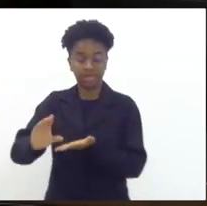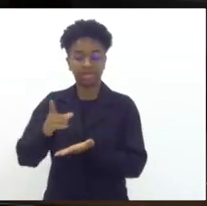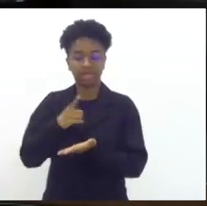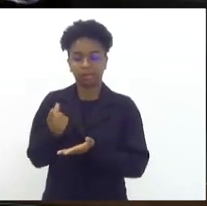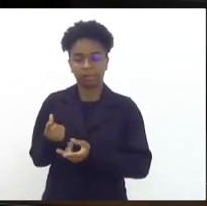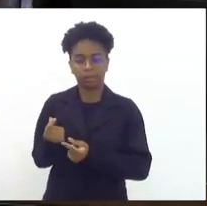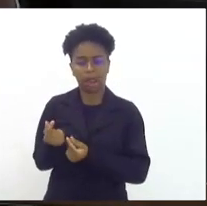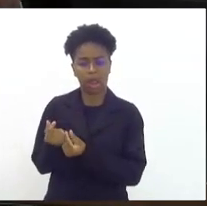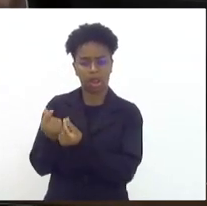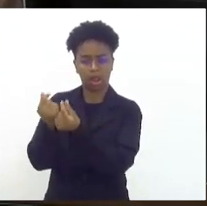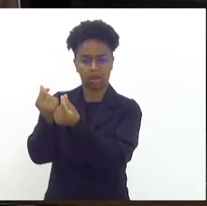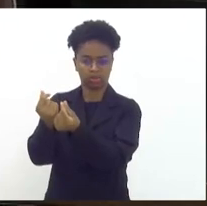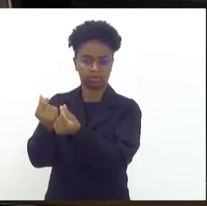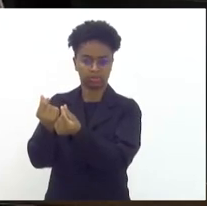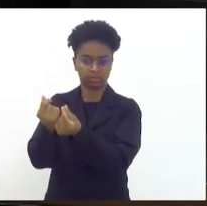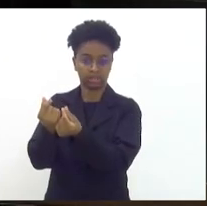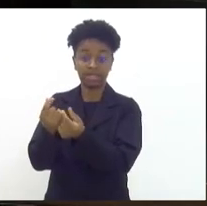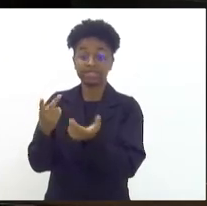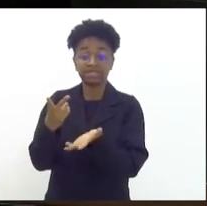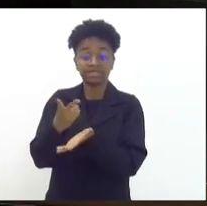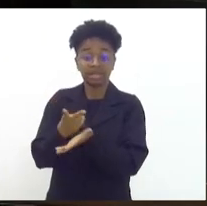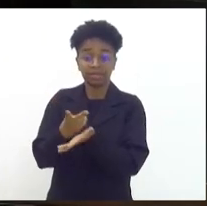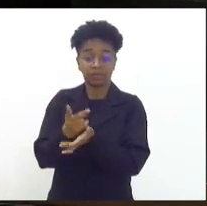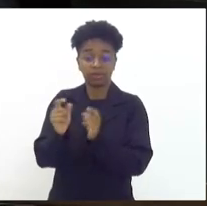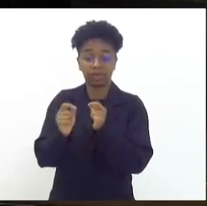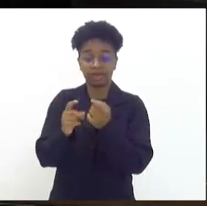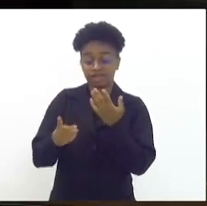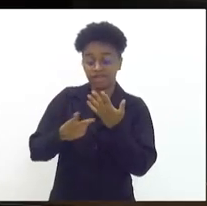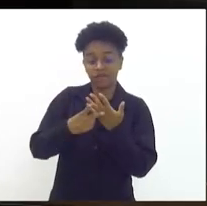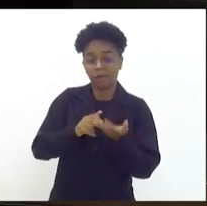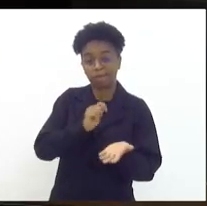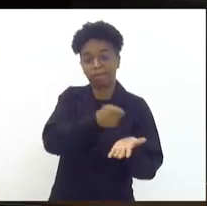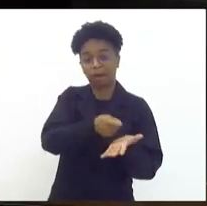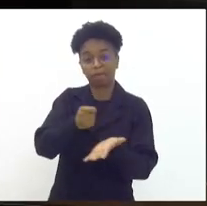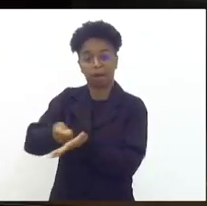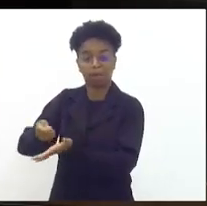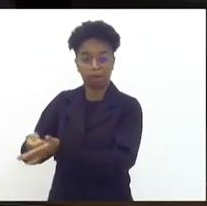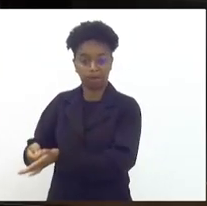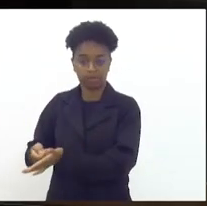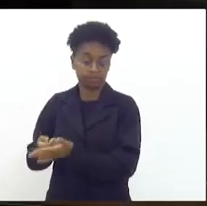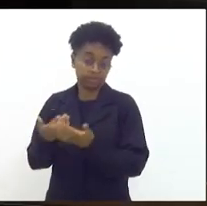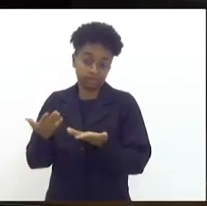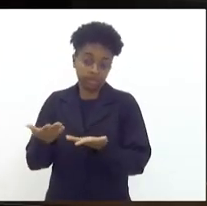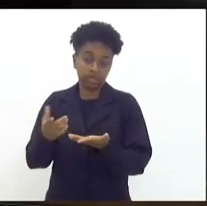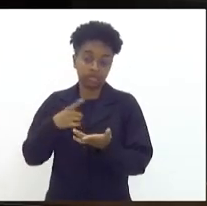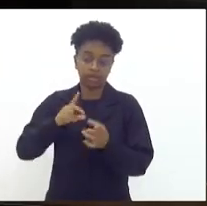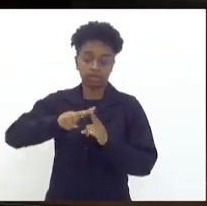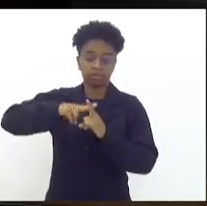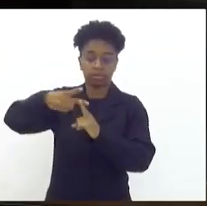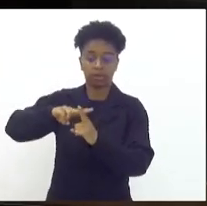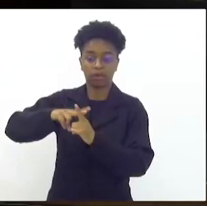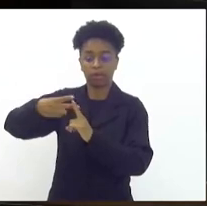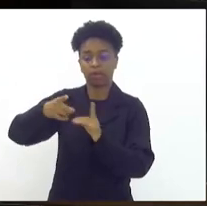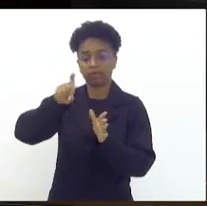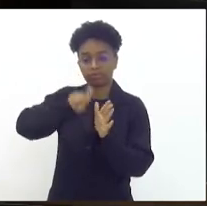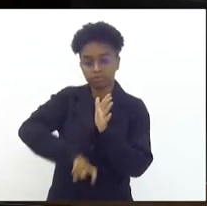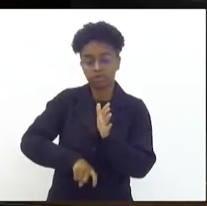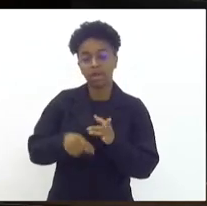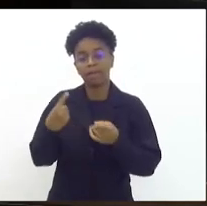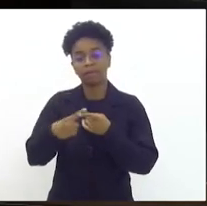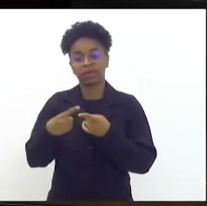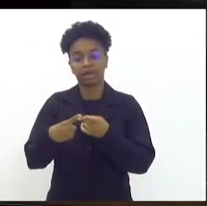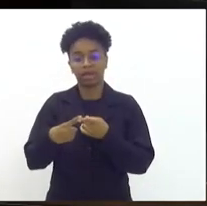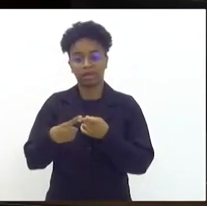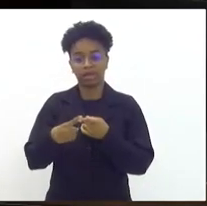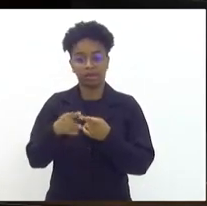a viúva de sempre que vai pagar a conta é dívida pública ou aumento de Carga Tributária eu aposto que vai ser dívida pública porque Imposto